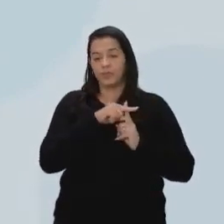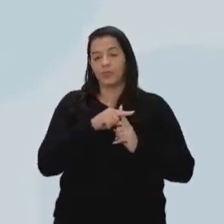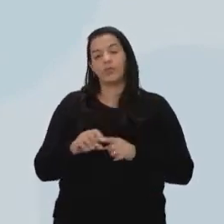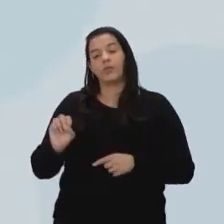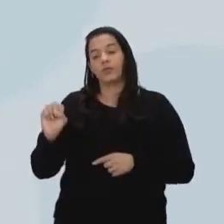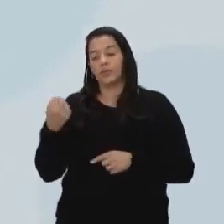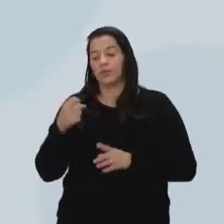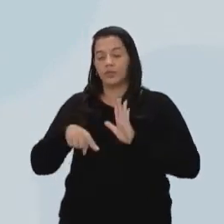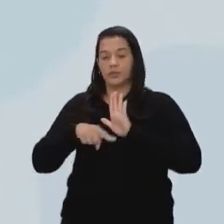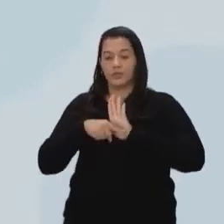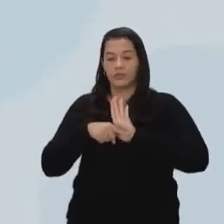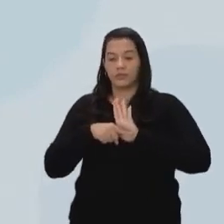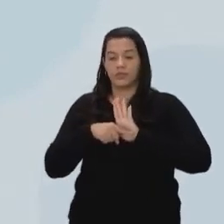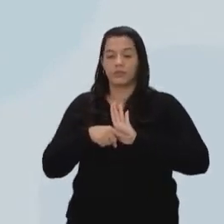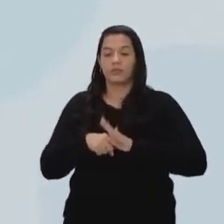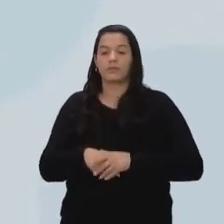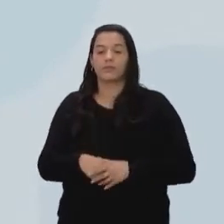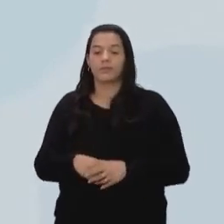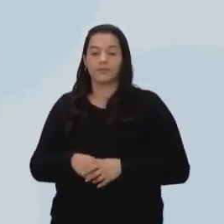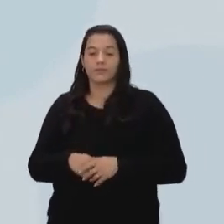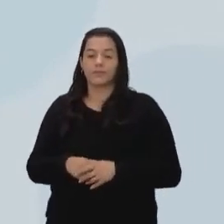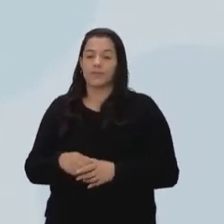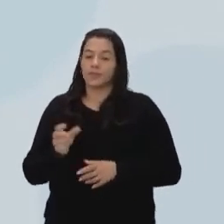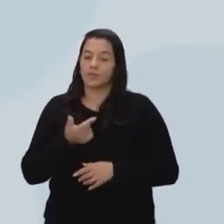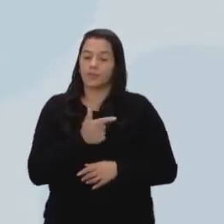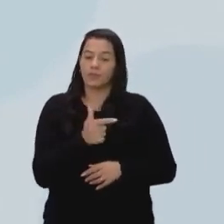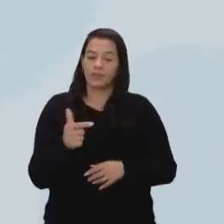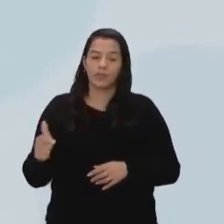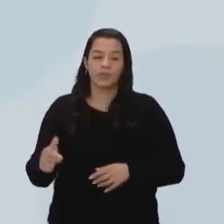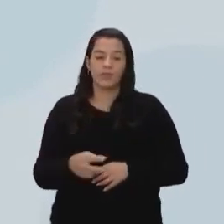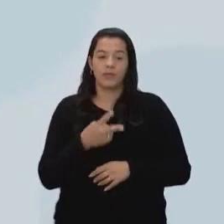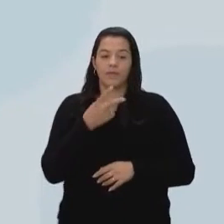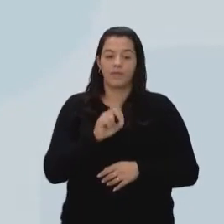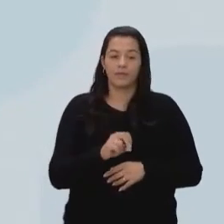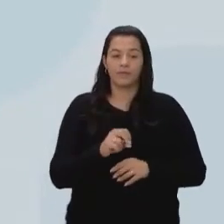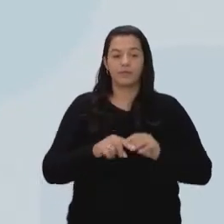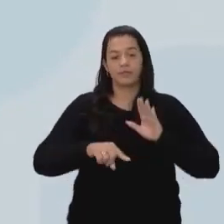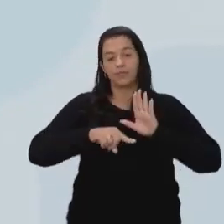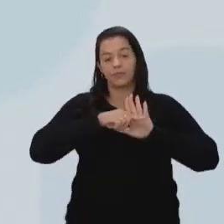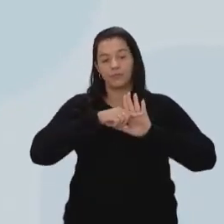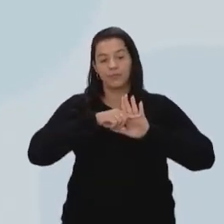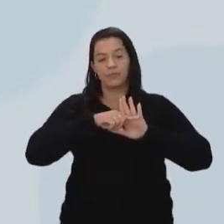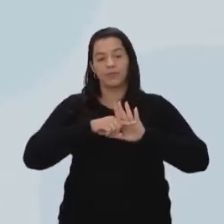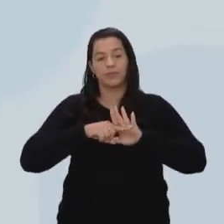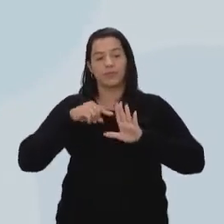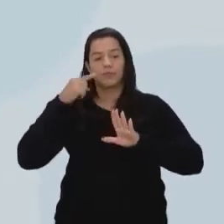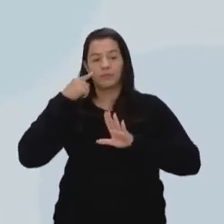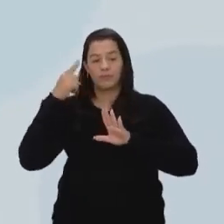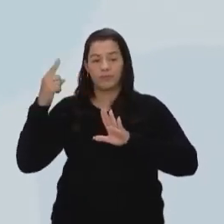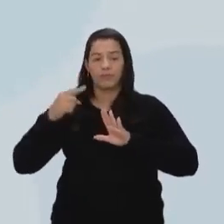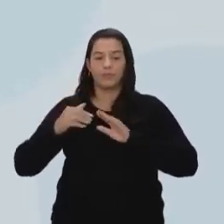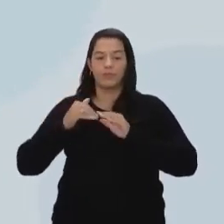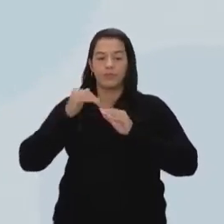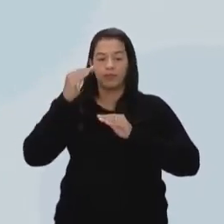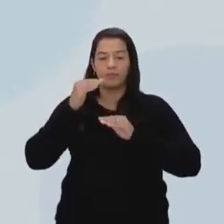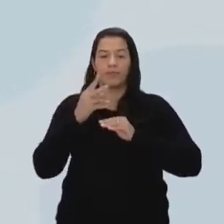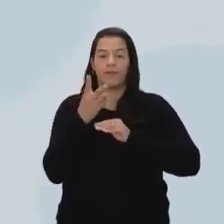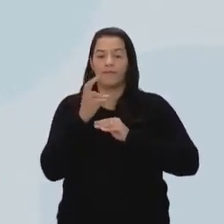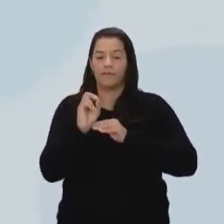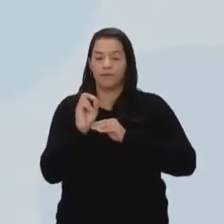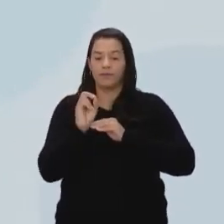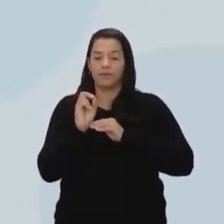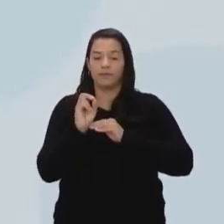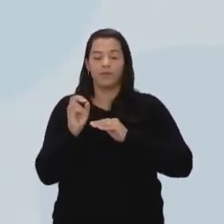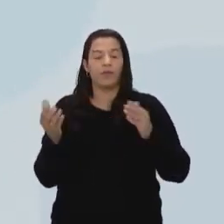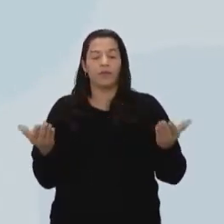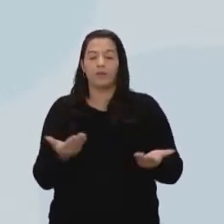8 negativos. Desculpa, ele não tem mais 20 positivos, ó, que esse número em cima aqui, ó, 20 positivos.